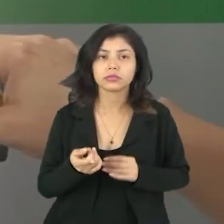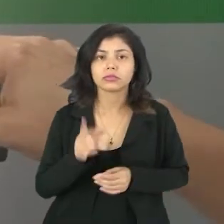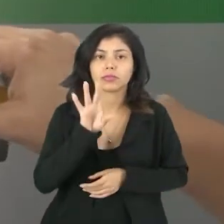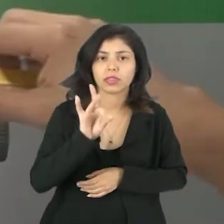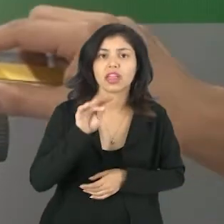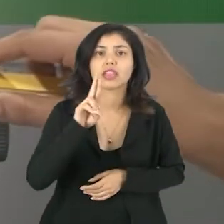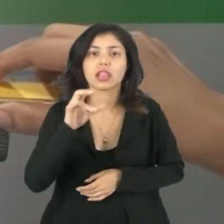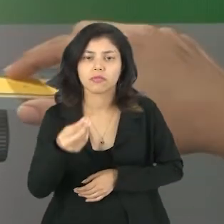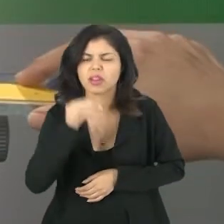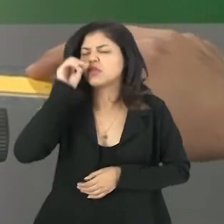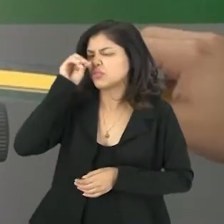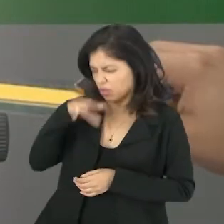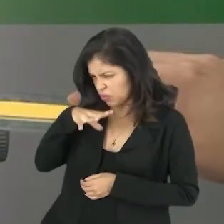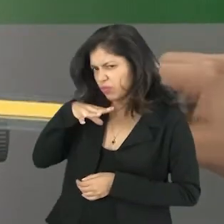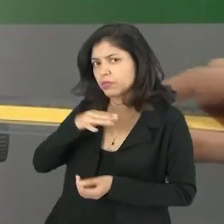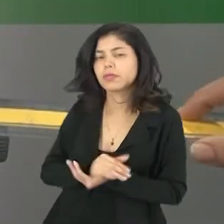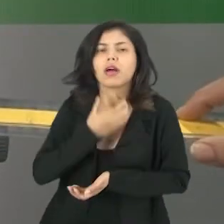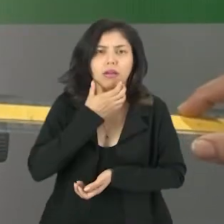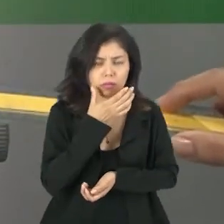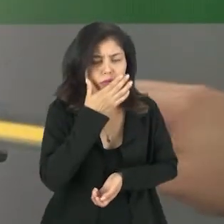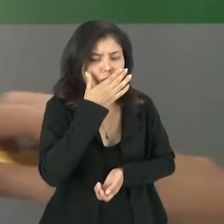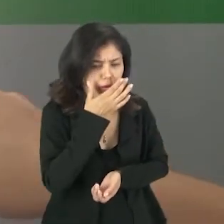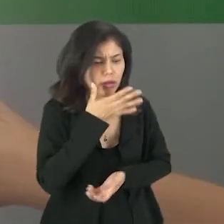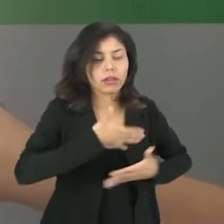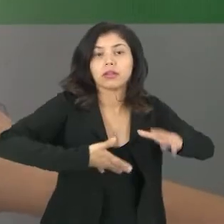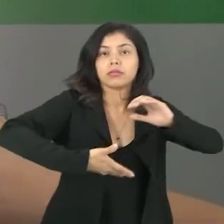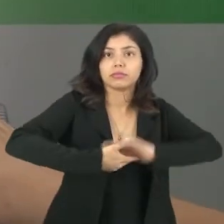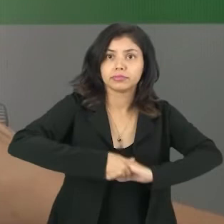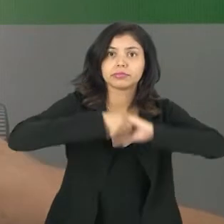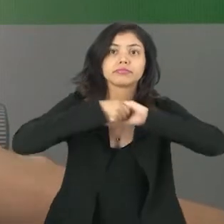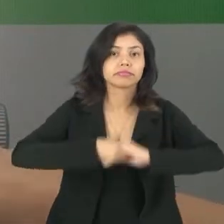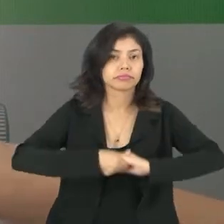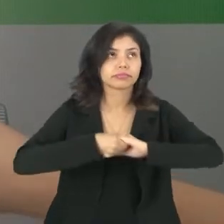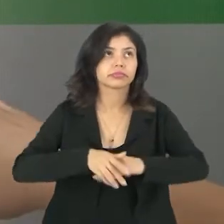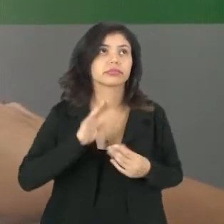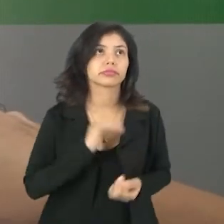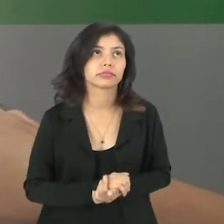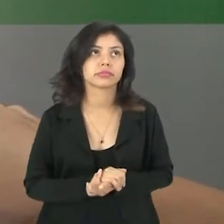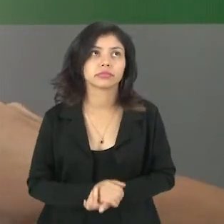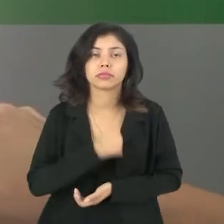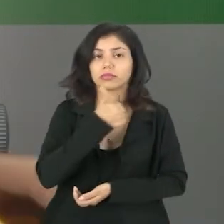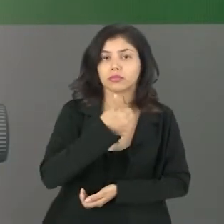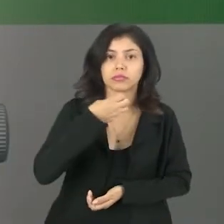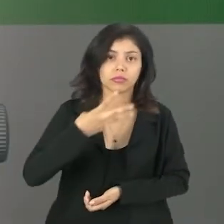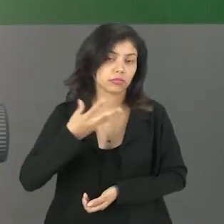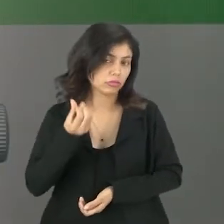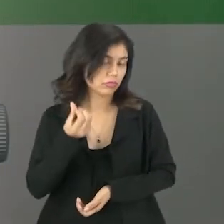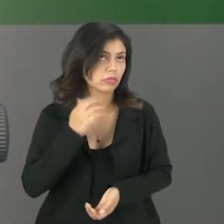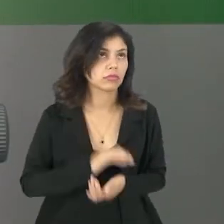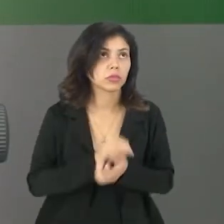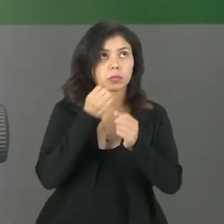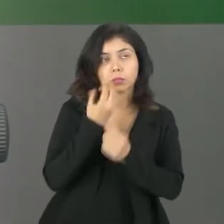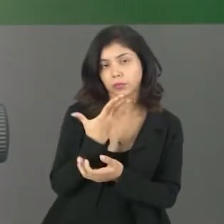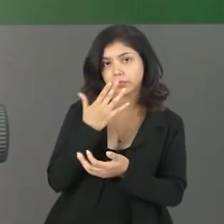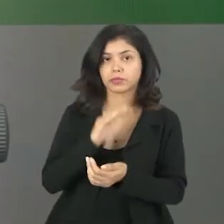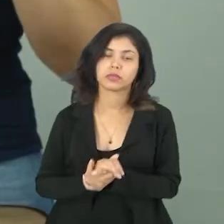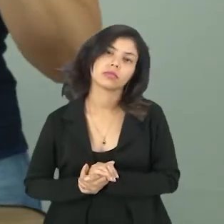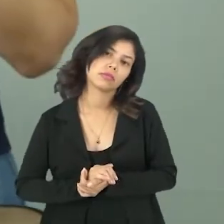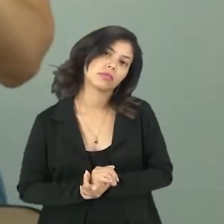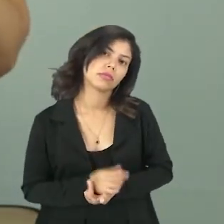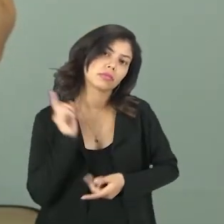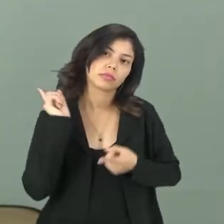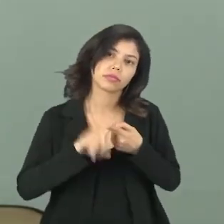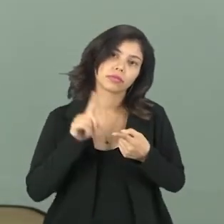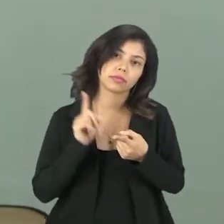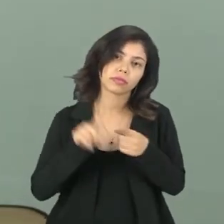saliva espirro tosse aperto de mãos diz que saúde 136 bom turminha Então